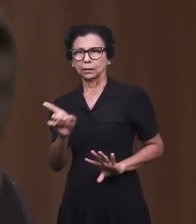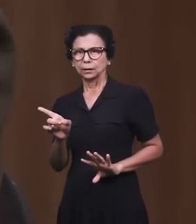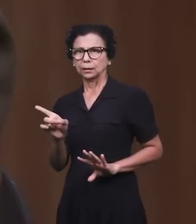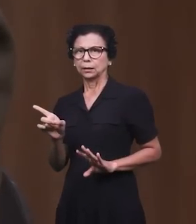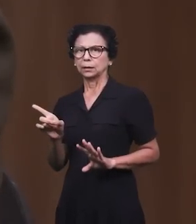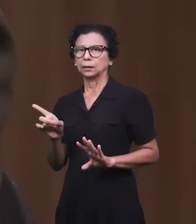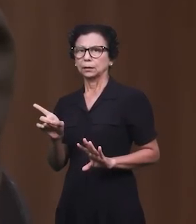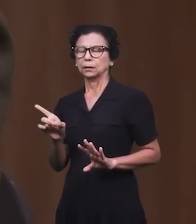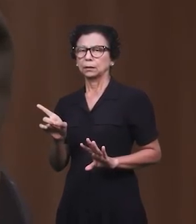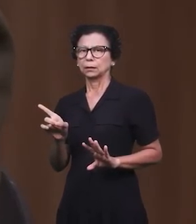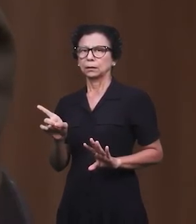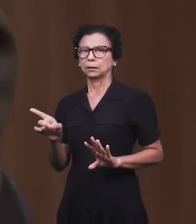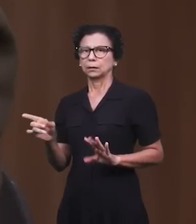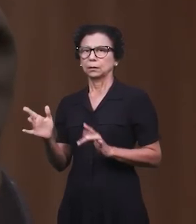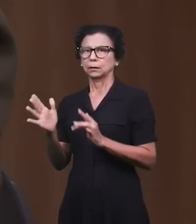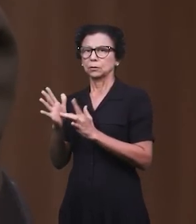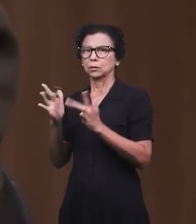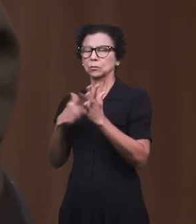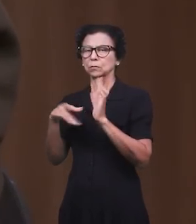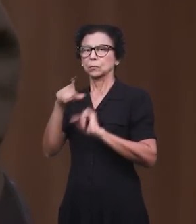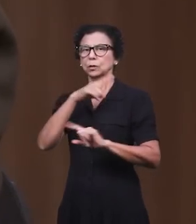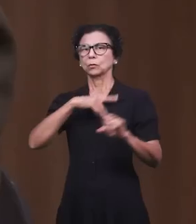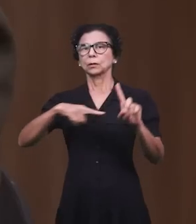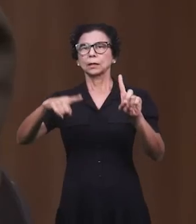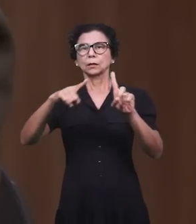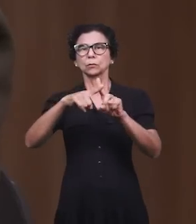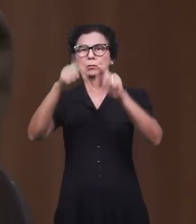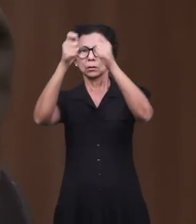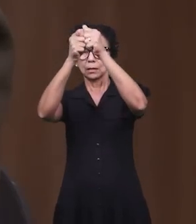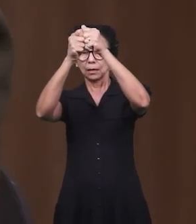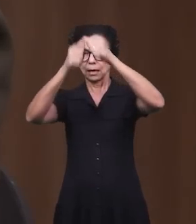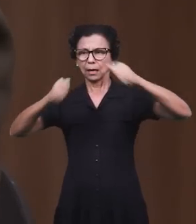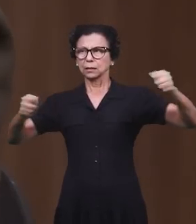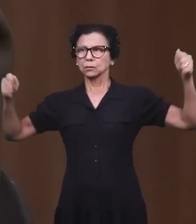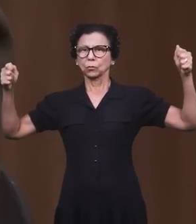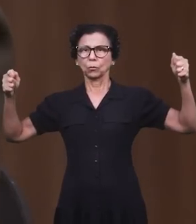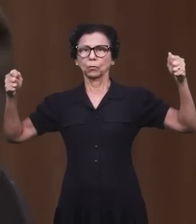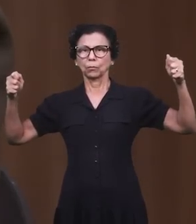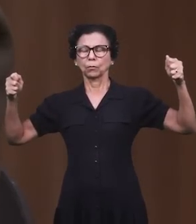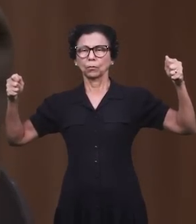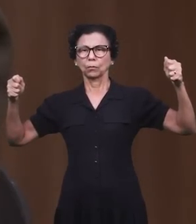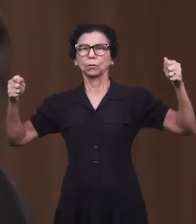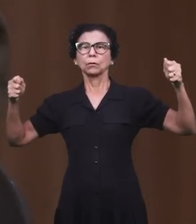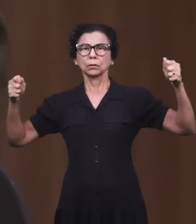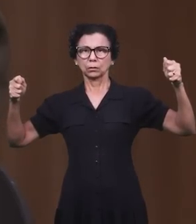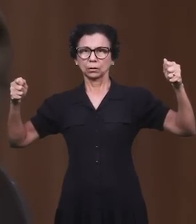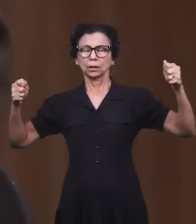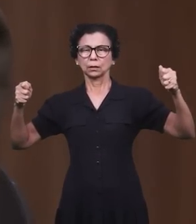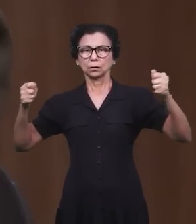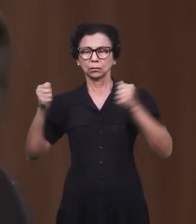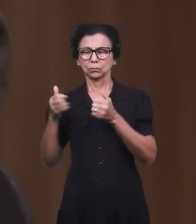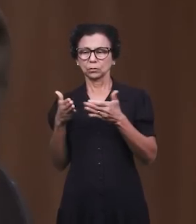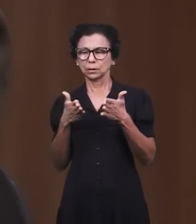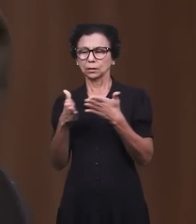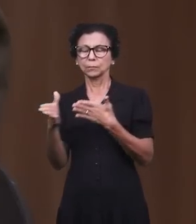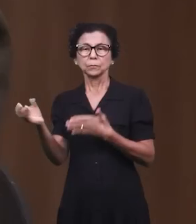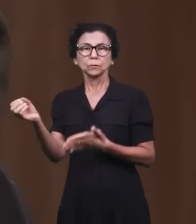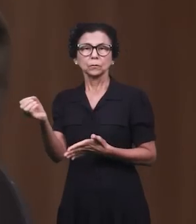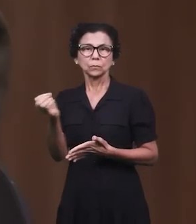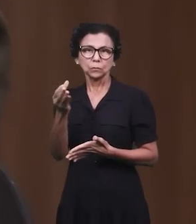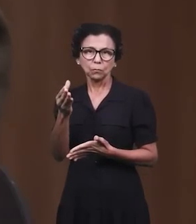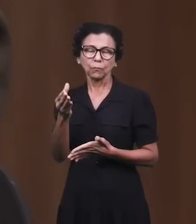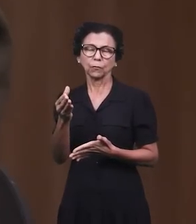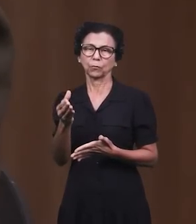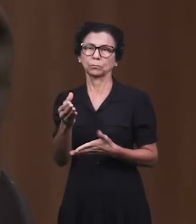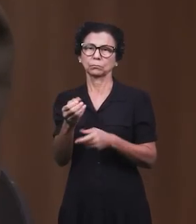processo de reconstrução que o Senhor mencionou aqui de forma profética é isso. O Senhor abriu um novo e vivo caminho para nós, uma